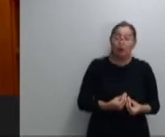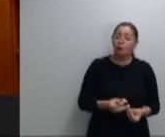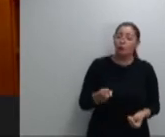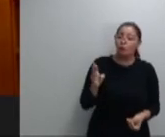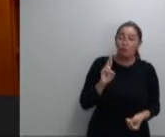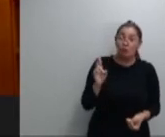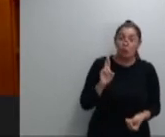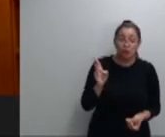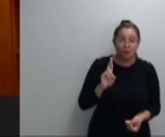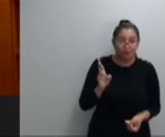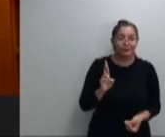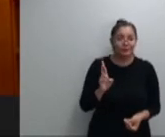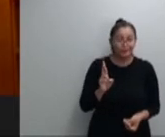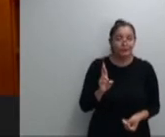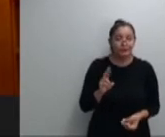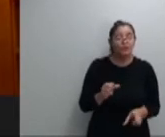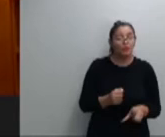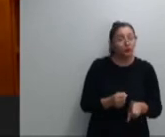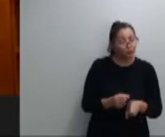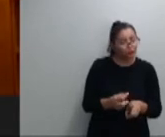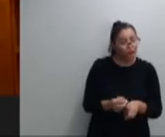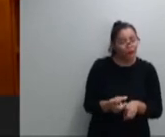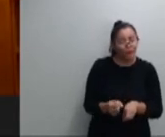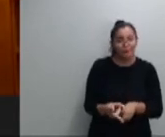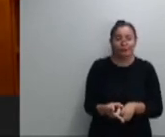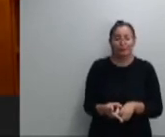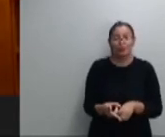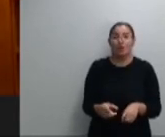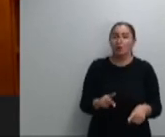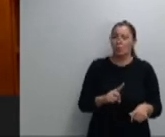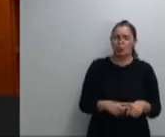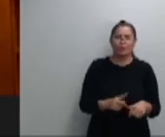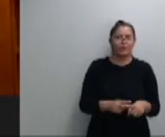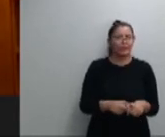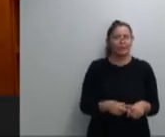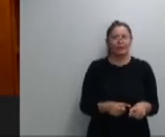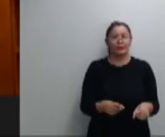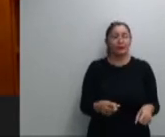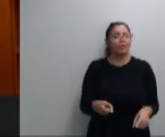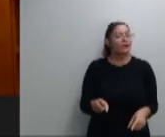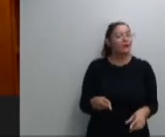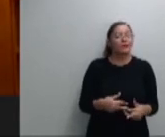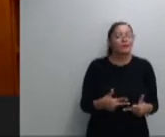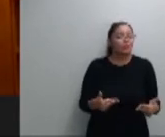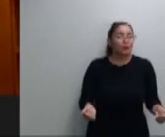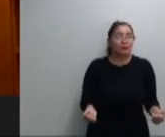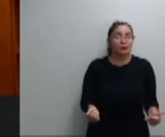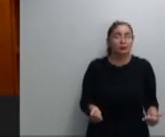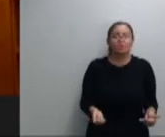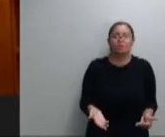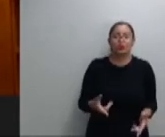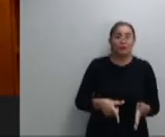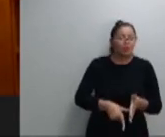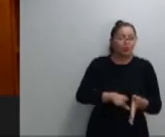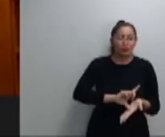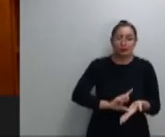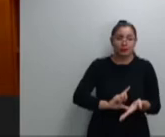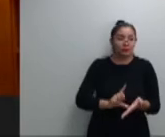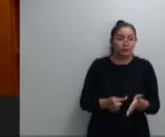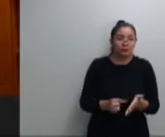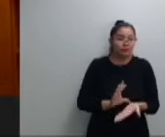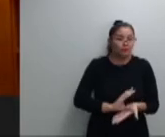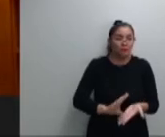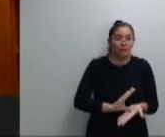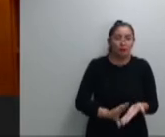torna ilegítimo qualquer pretensão de tomada de crédito posterior. Com esse breve resumo do voto